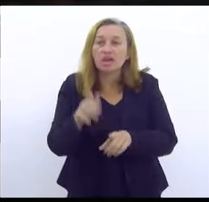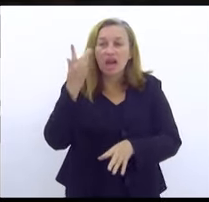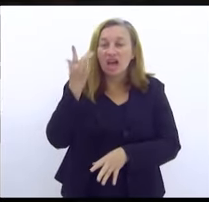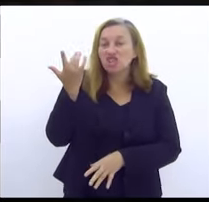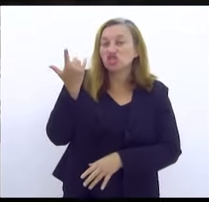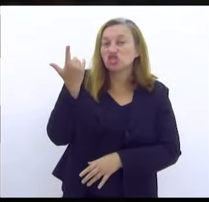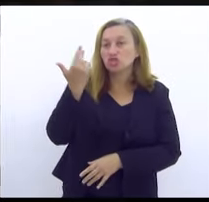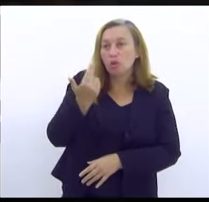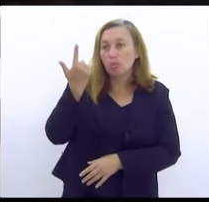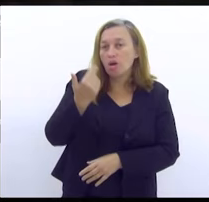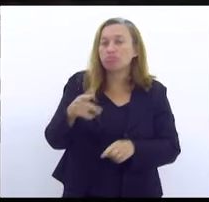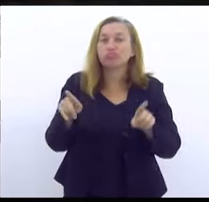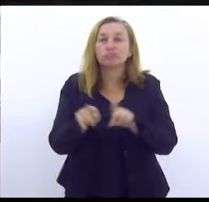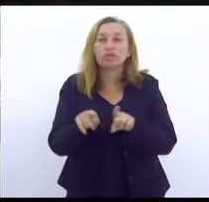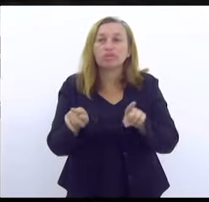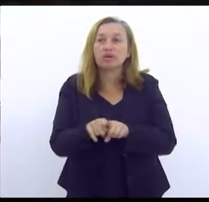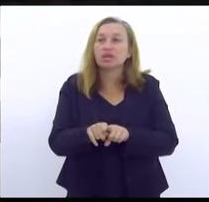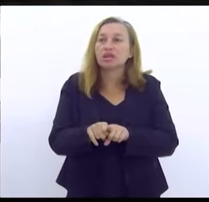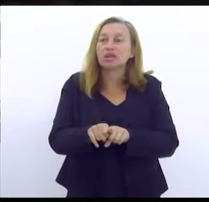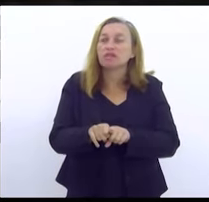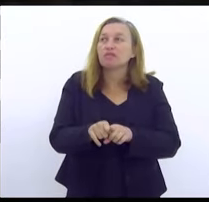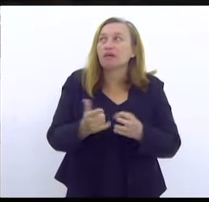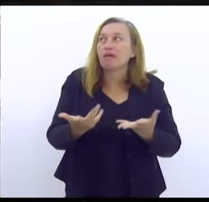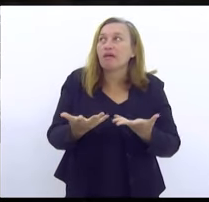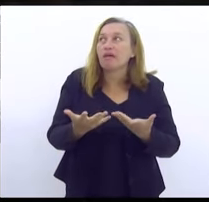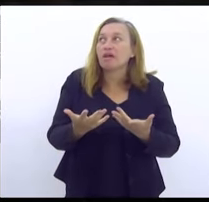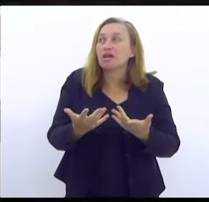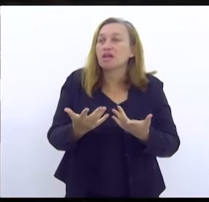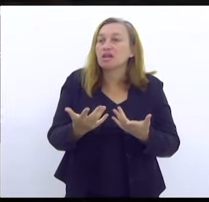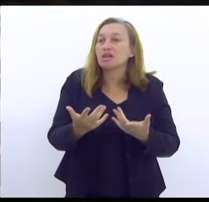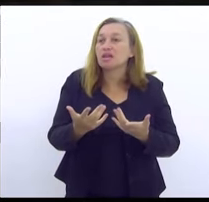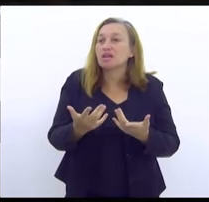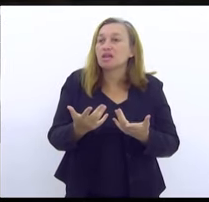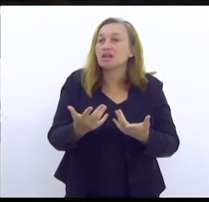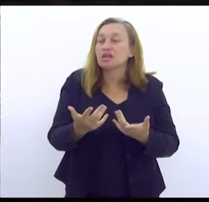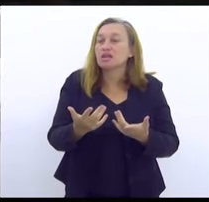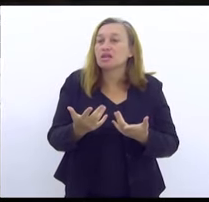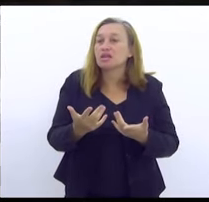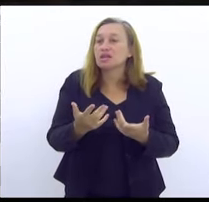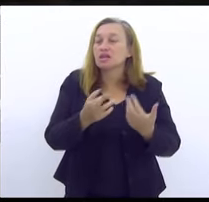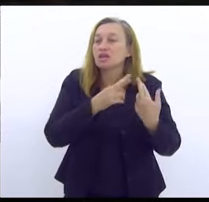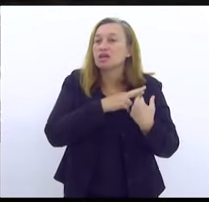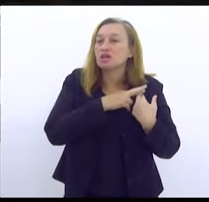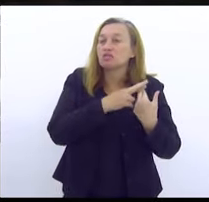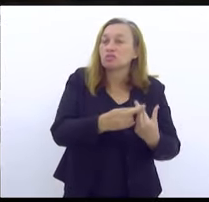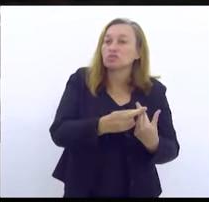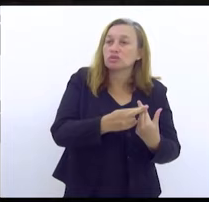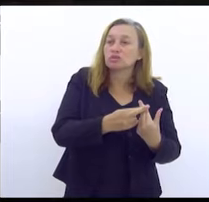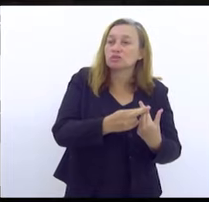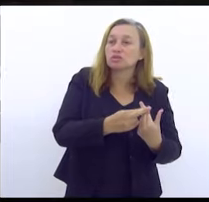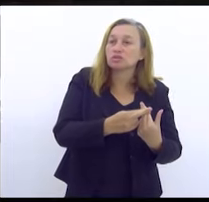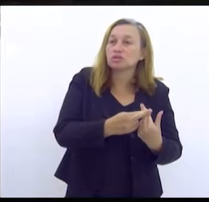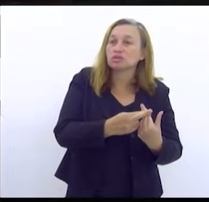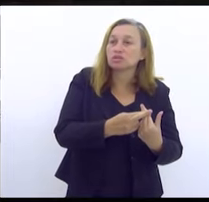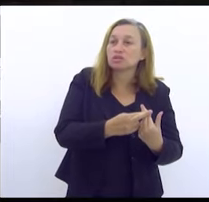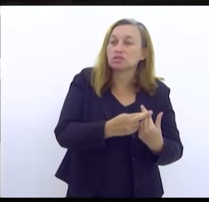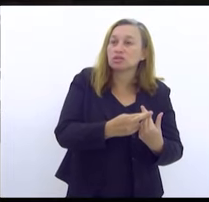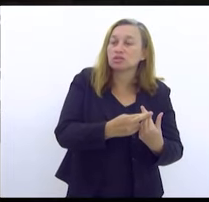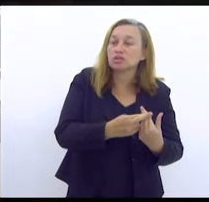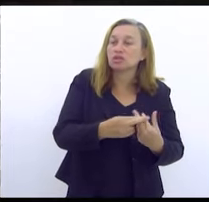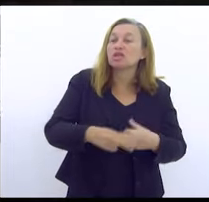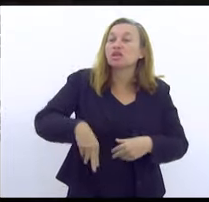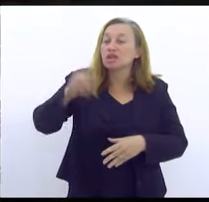também a tentativa ou a não tentativa de responsabilizar os autores desses